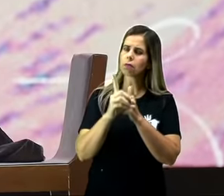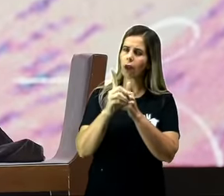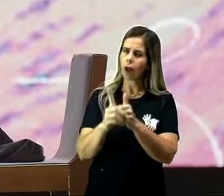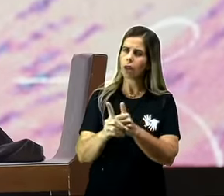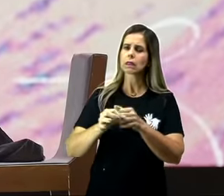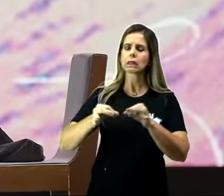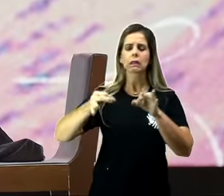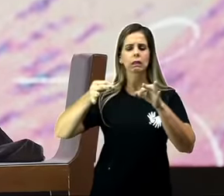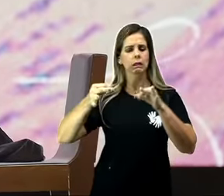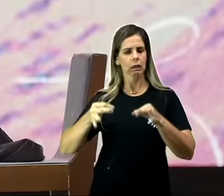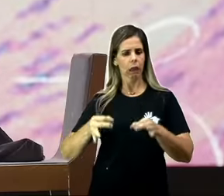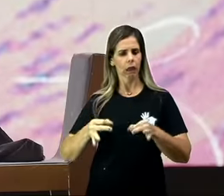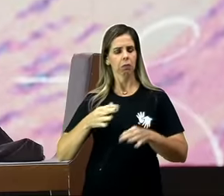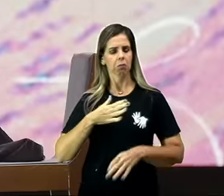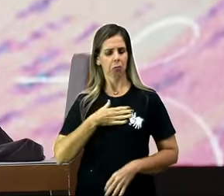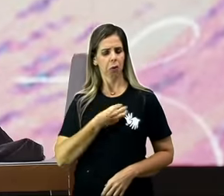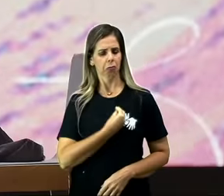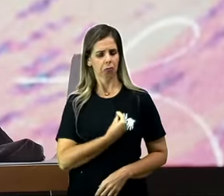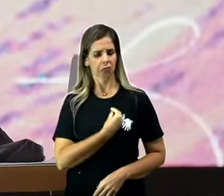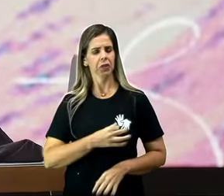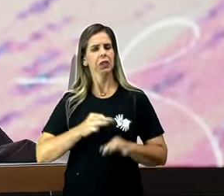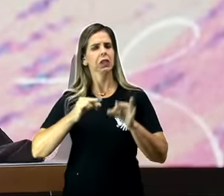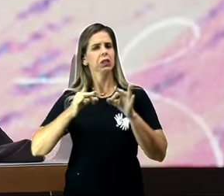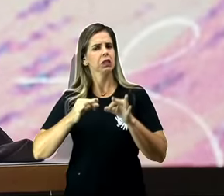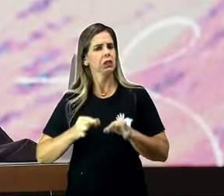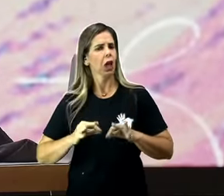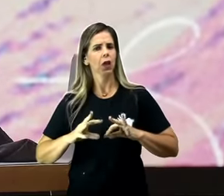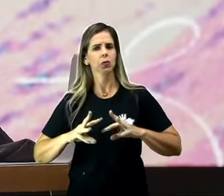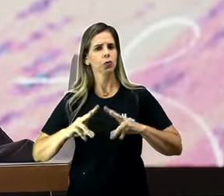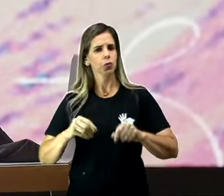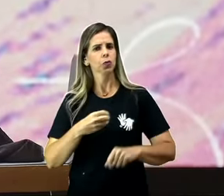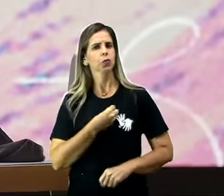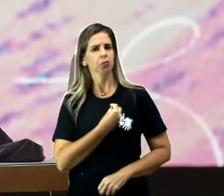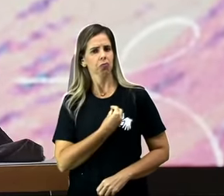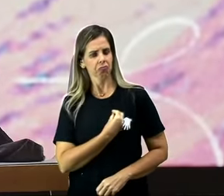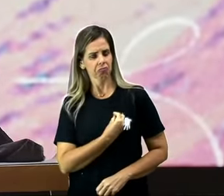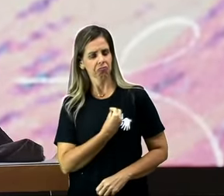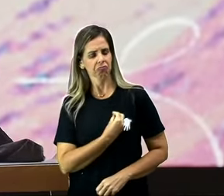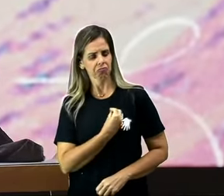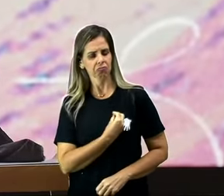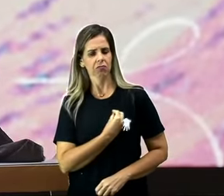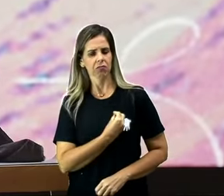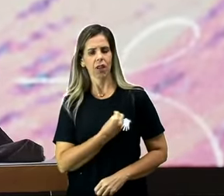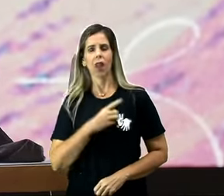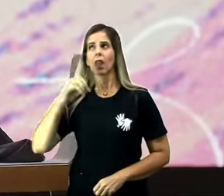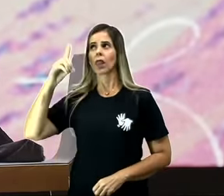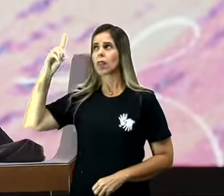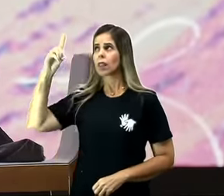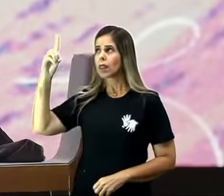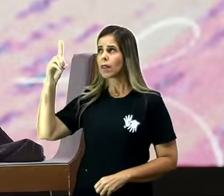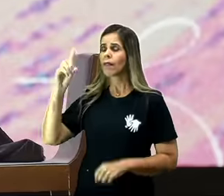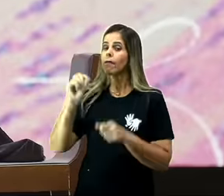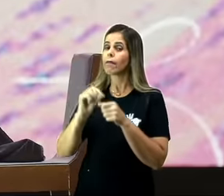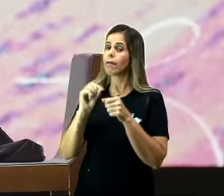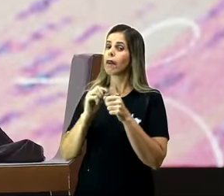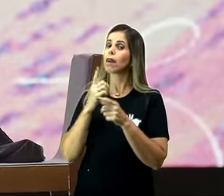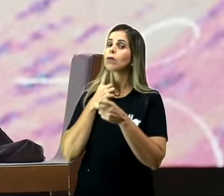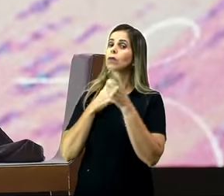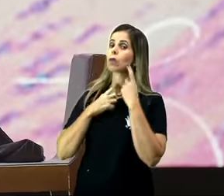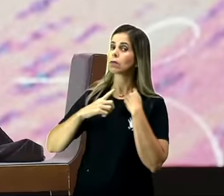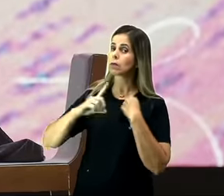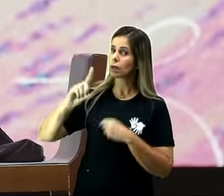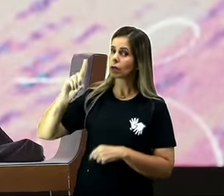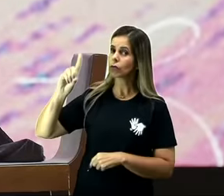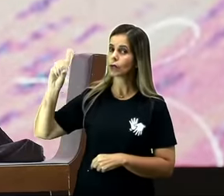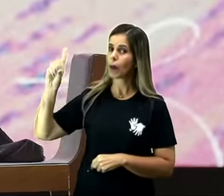certeza de que você está vivendo exatamente aquilo que Deus te chamou para viver, e de repente você vai enfrentar